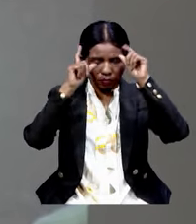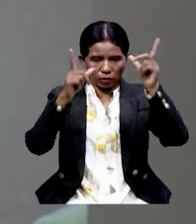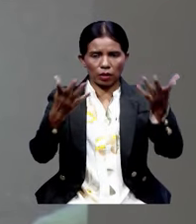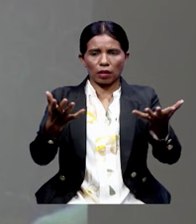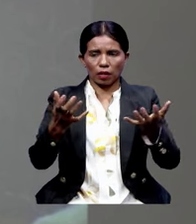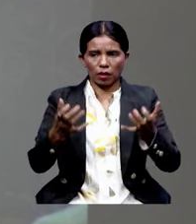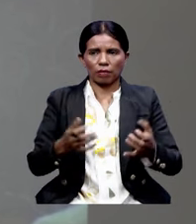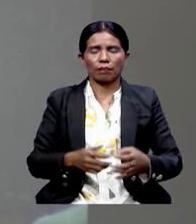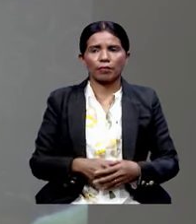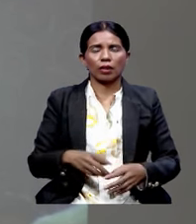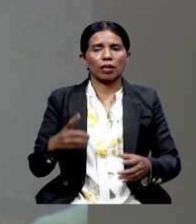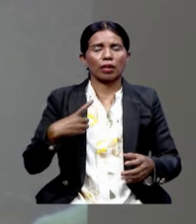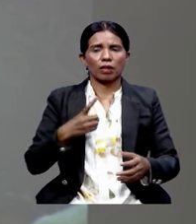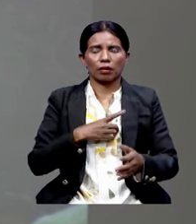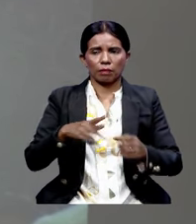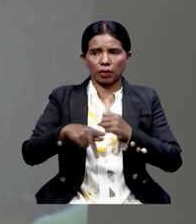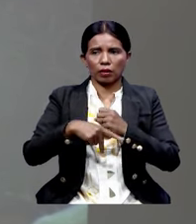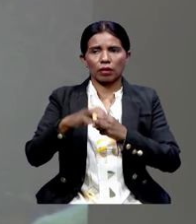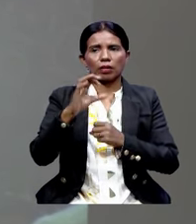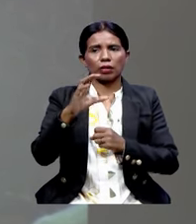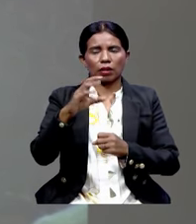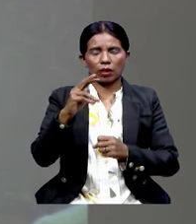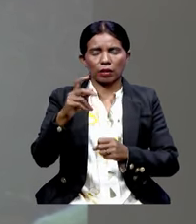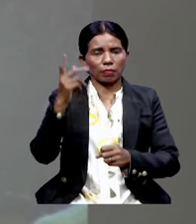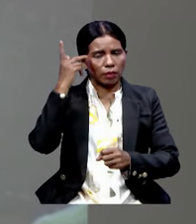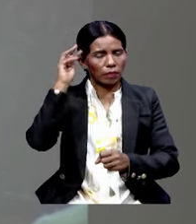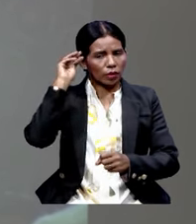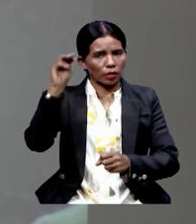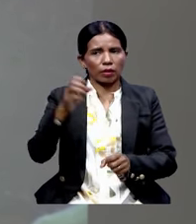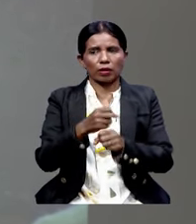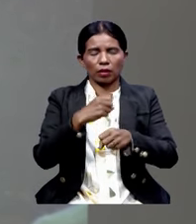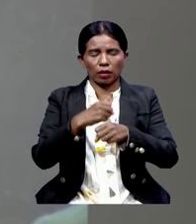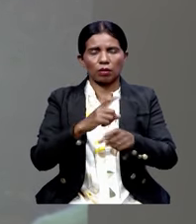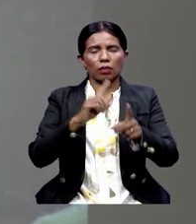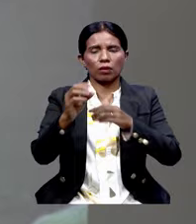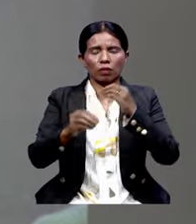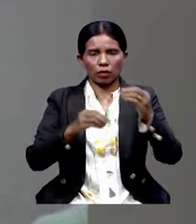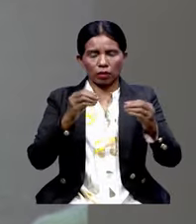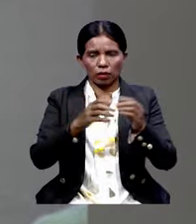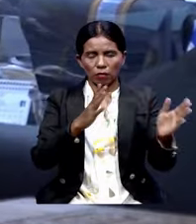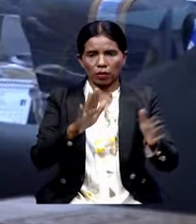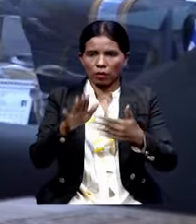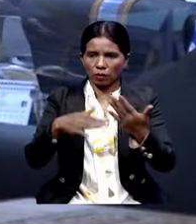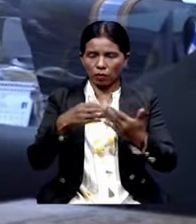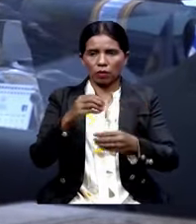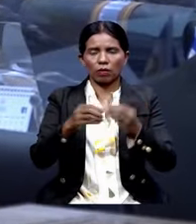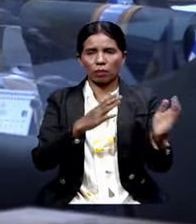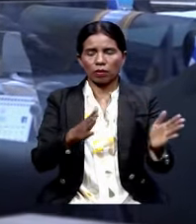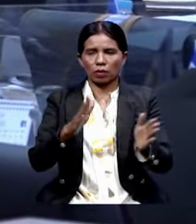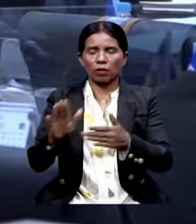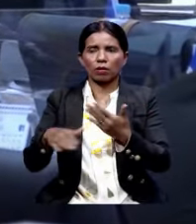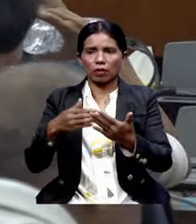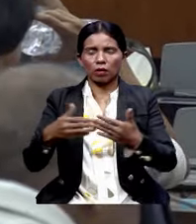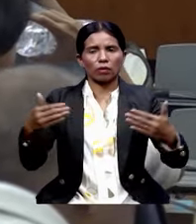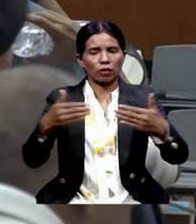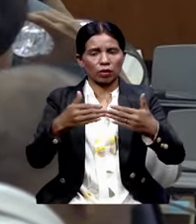vontade. Deputado bancada CNRT Natalino dos Santos ateten primeiro-ministro maksei halo explicação ba proceso tomak kono ba proceso tratado ba